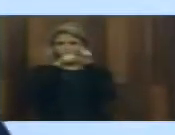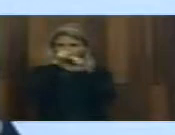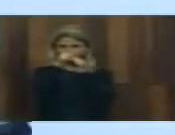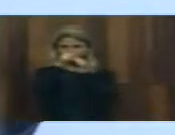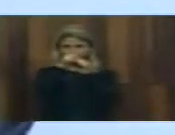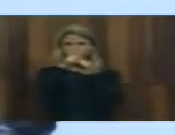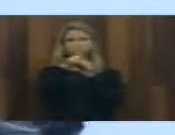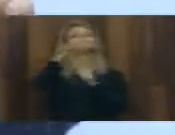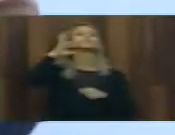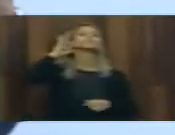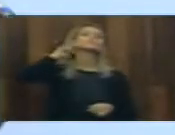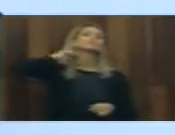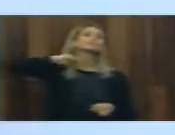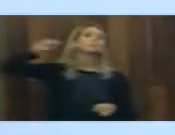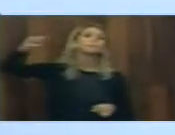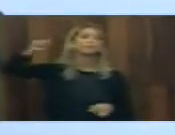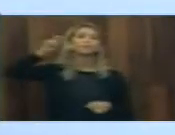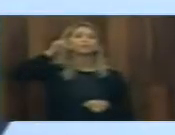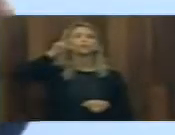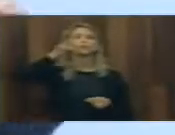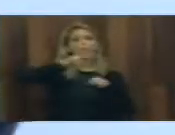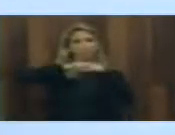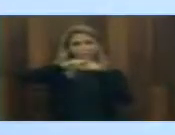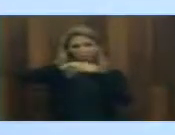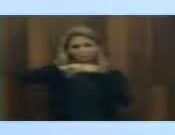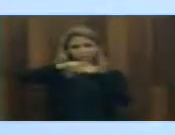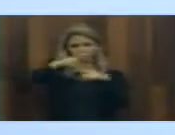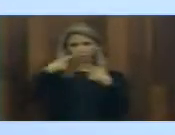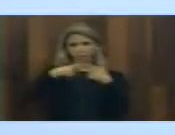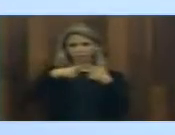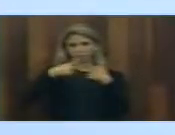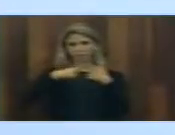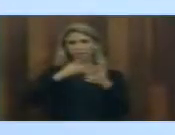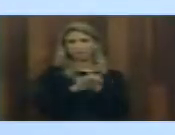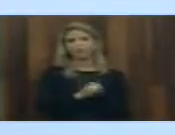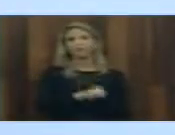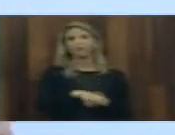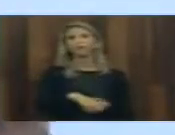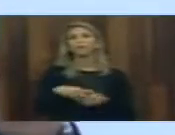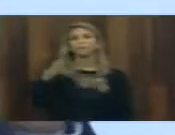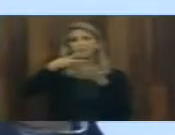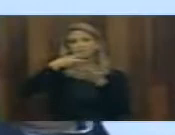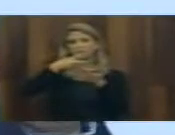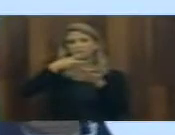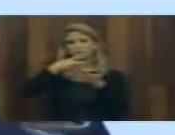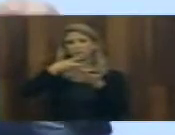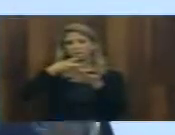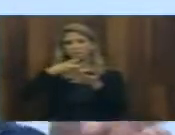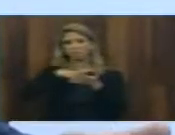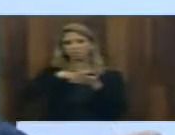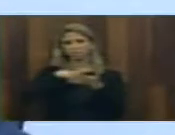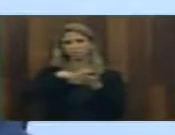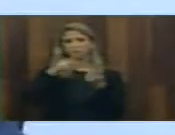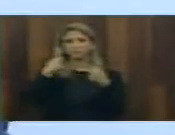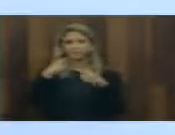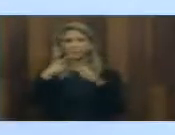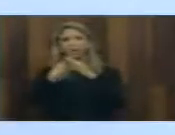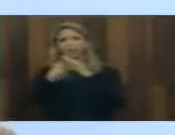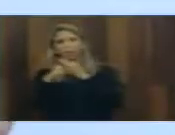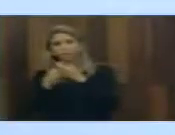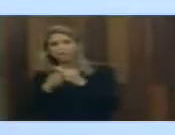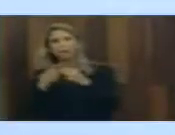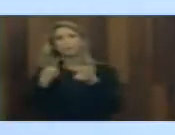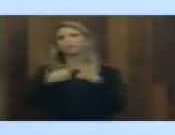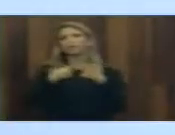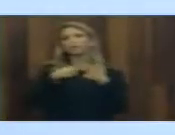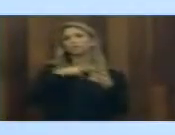o governo coloca, em relação ao artigo 3º, a necessidade de se consertar, porque